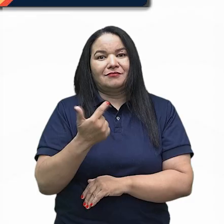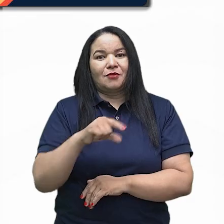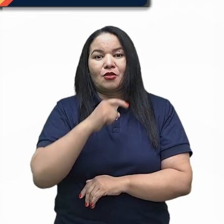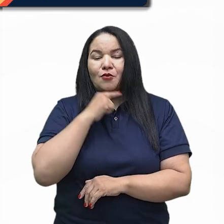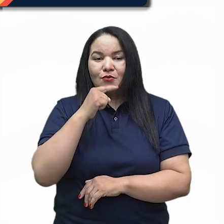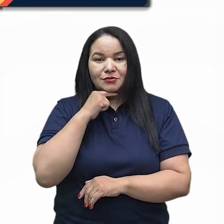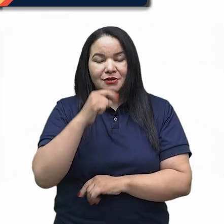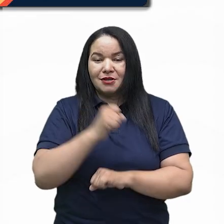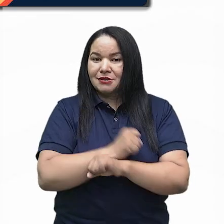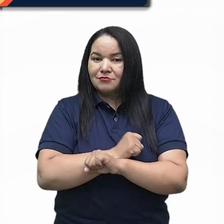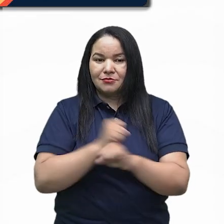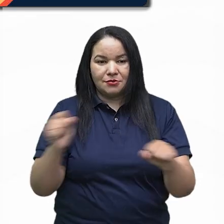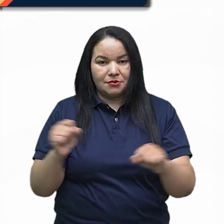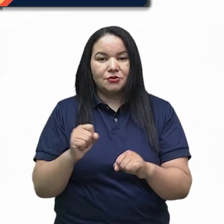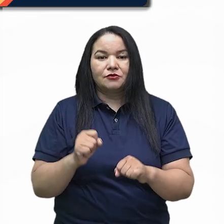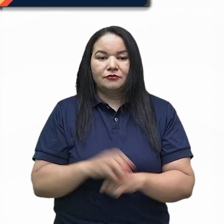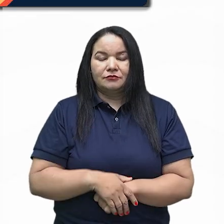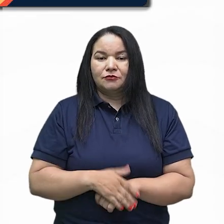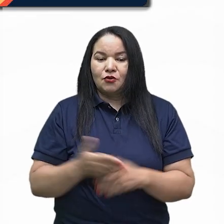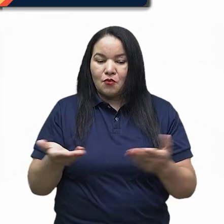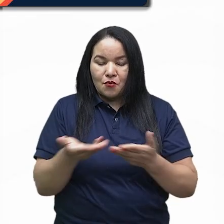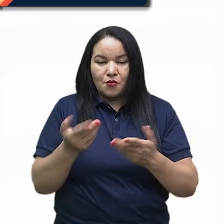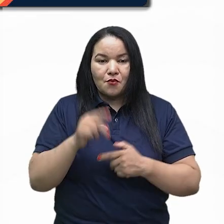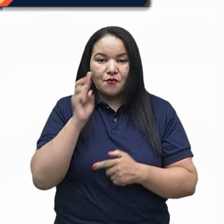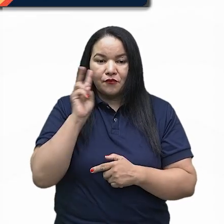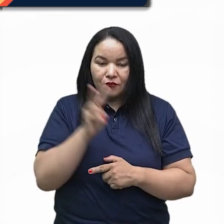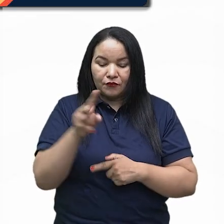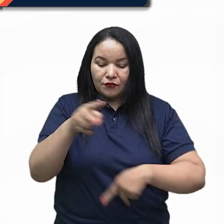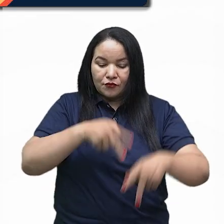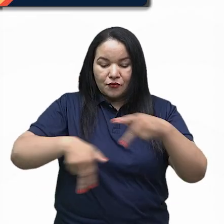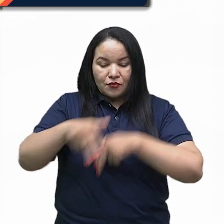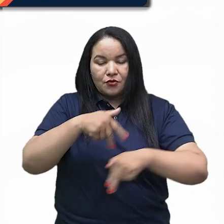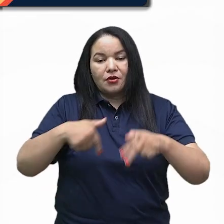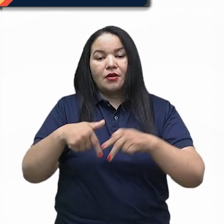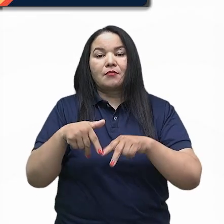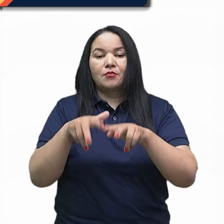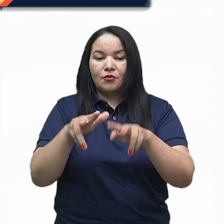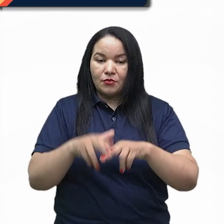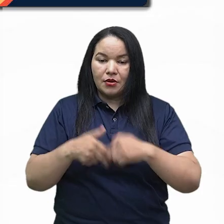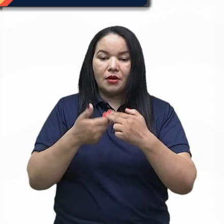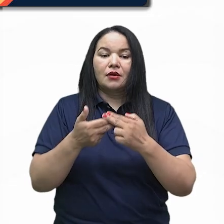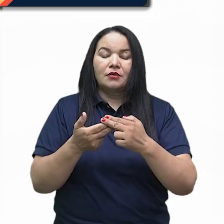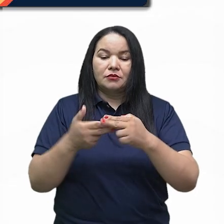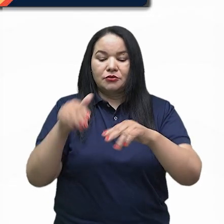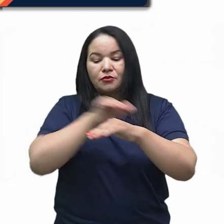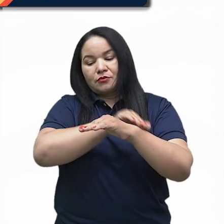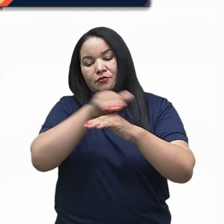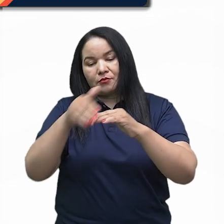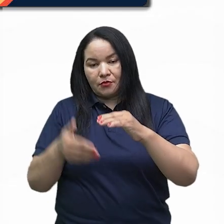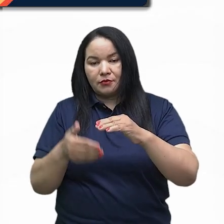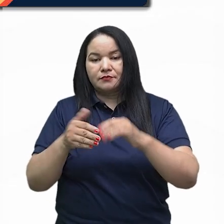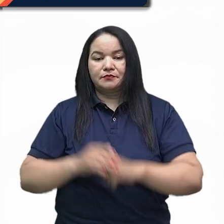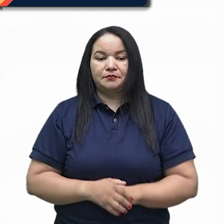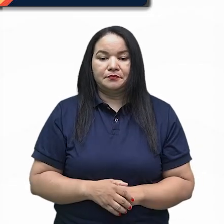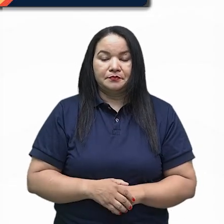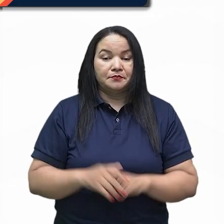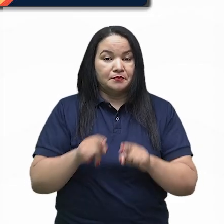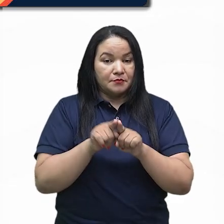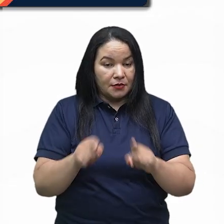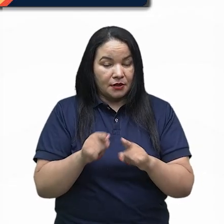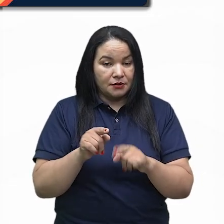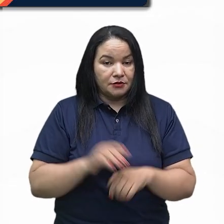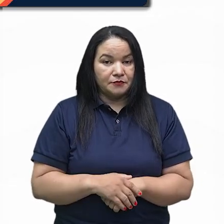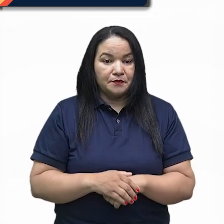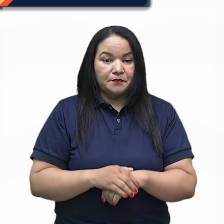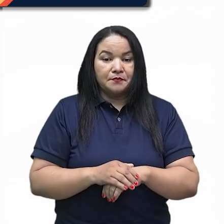né, formas de vida como a gente consegue observar hoje no nosso planeta. No entanto, né, esse fenômeno